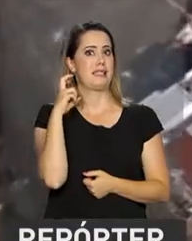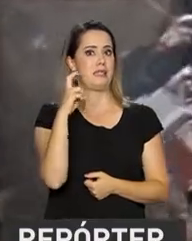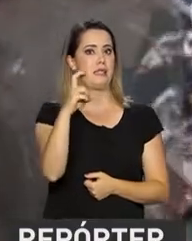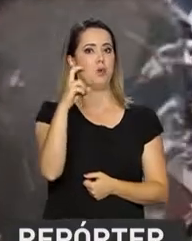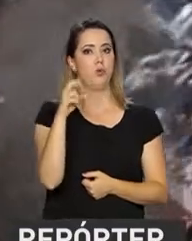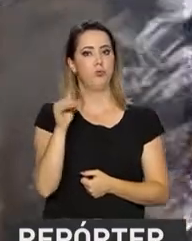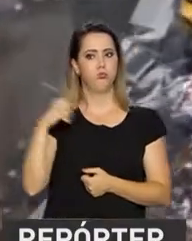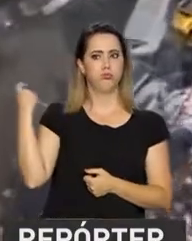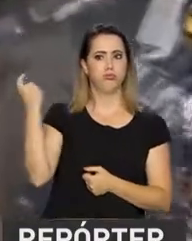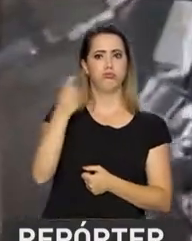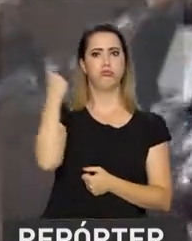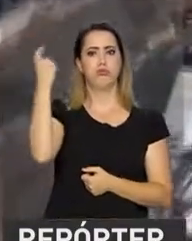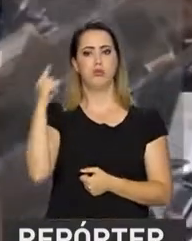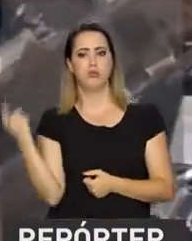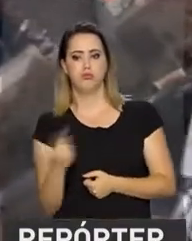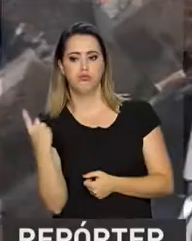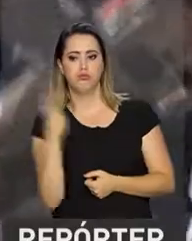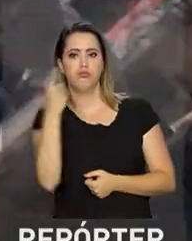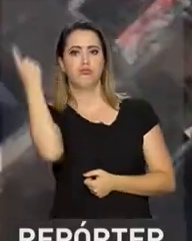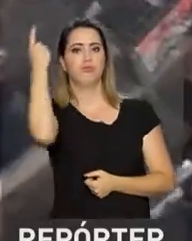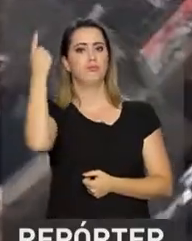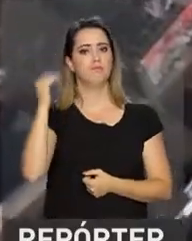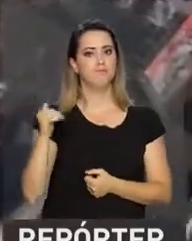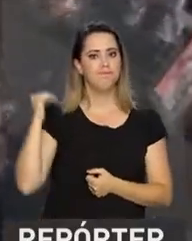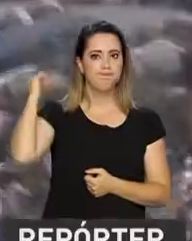alta registrada para furacões.